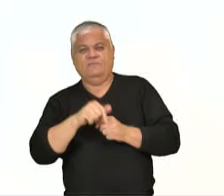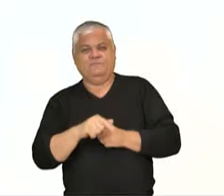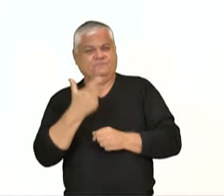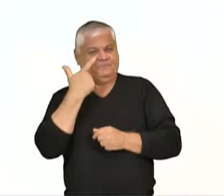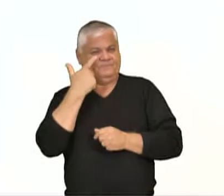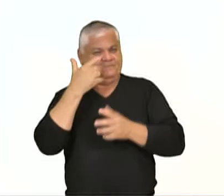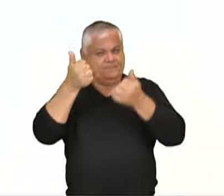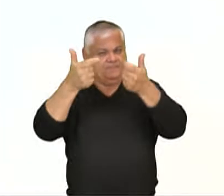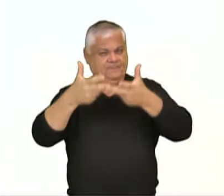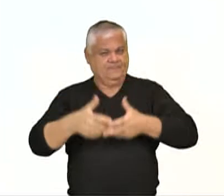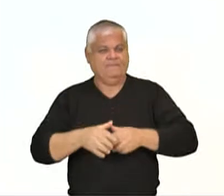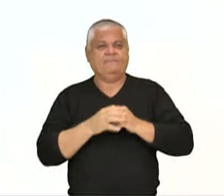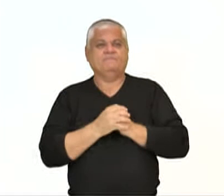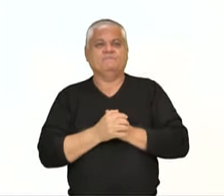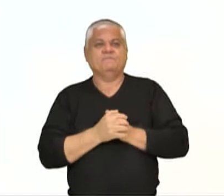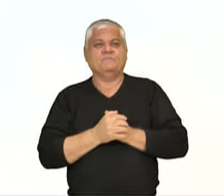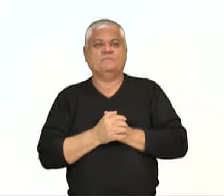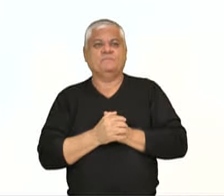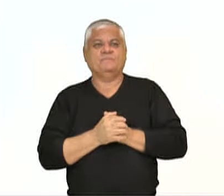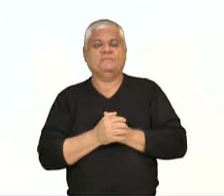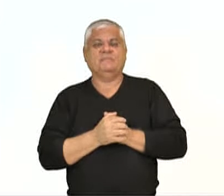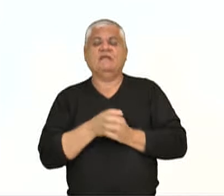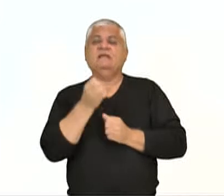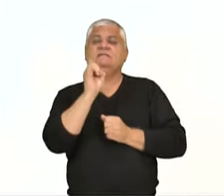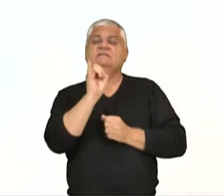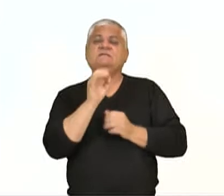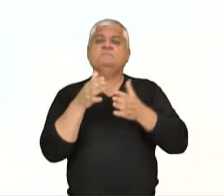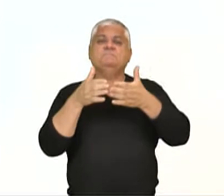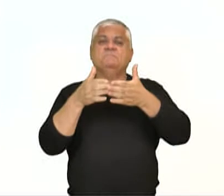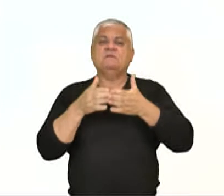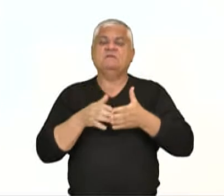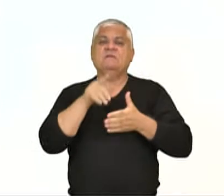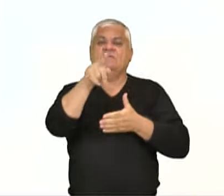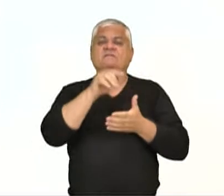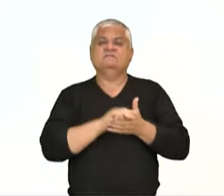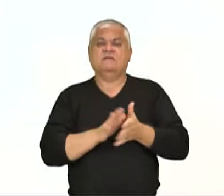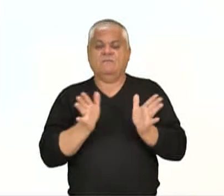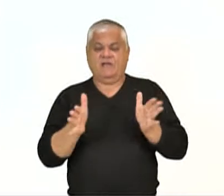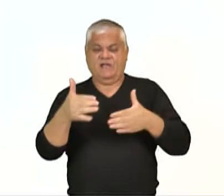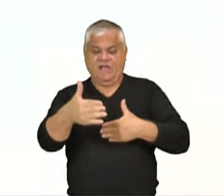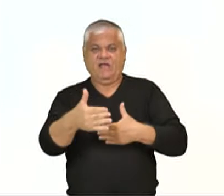pensar? Pessoal, se te pedirem para você amassar uma caixa,